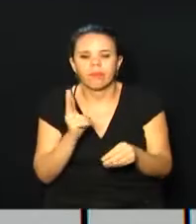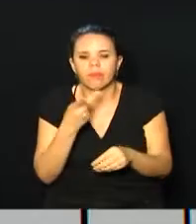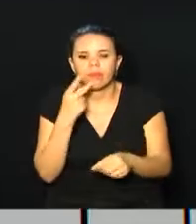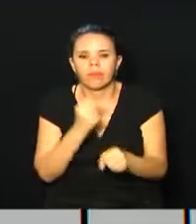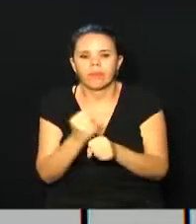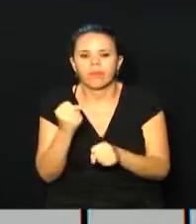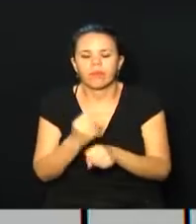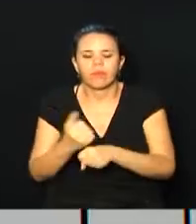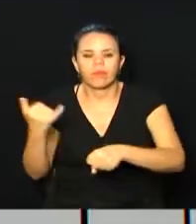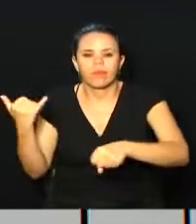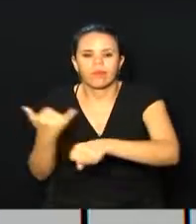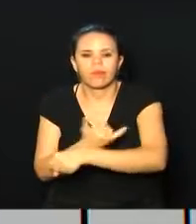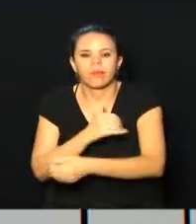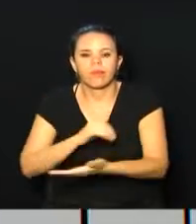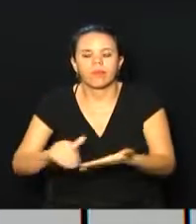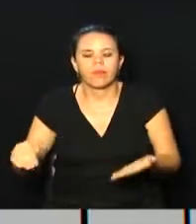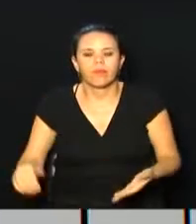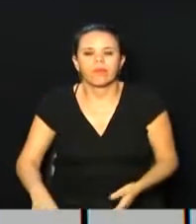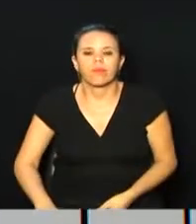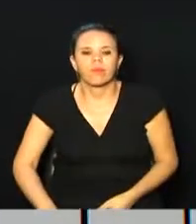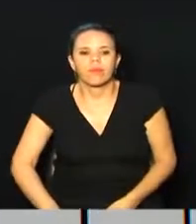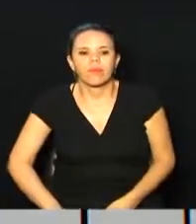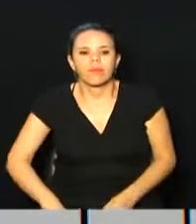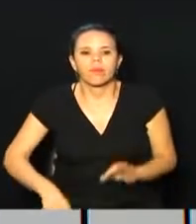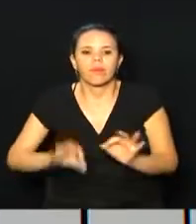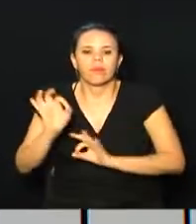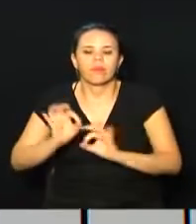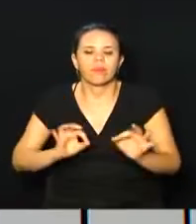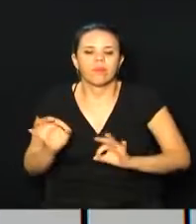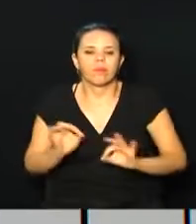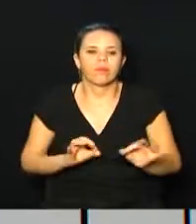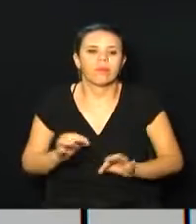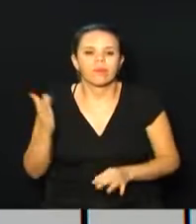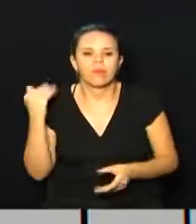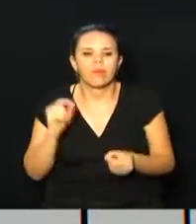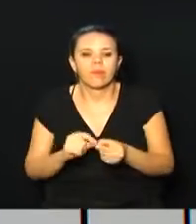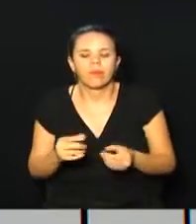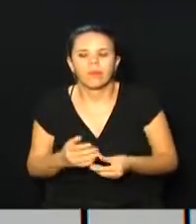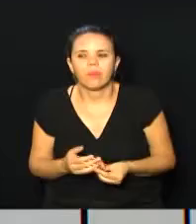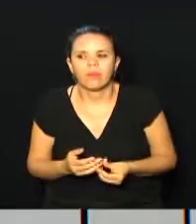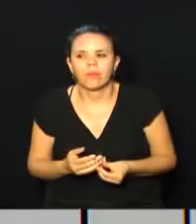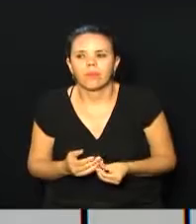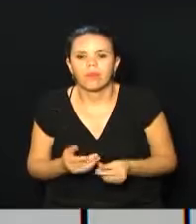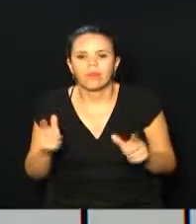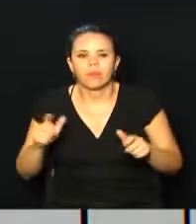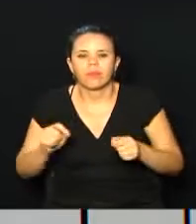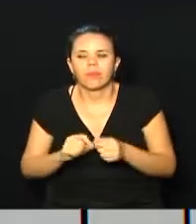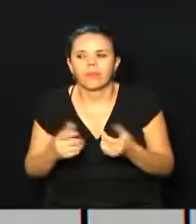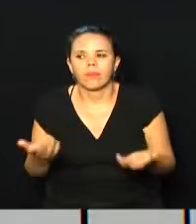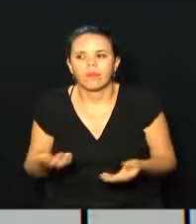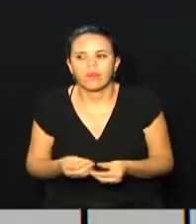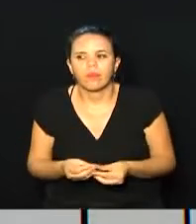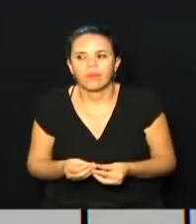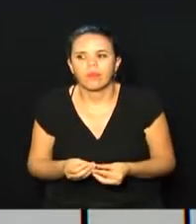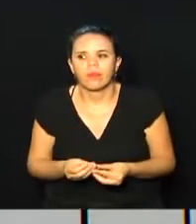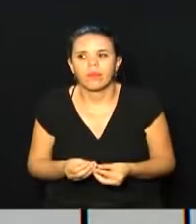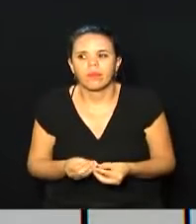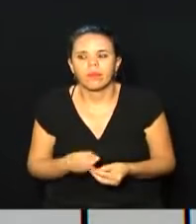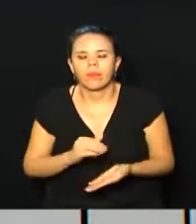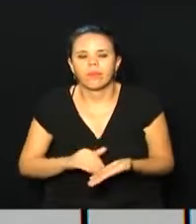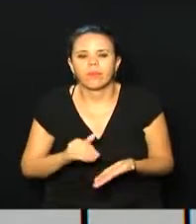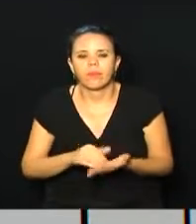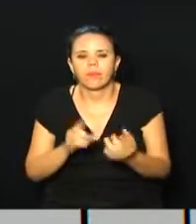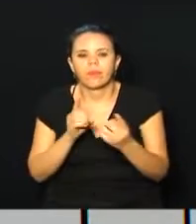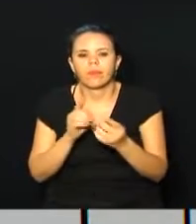de infraestrutura, a Secretaria de Infraestrutura está planejando, sabe o que precisa ser feito e onde precisa ser feito, né? A Secretaria de